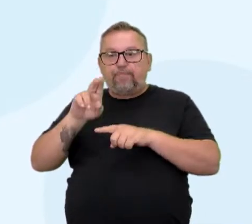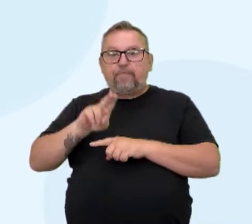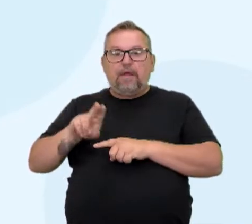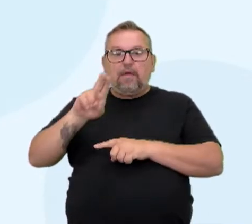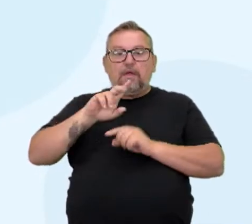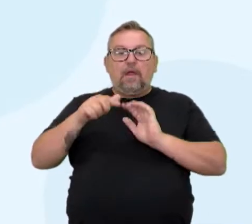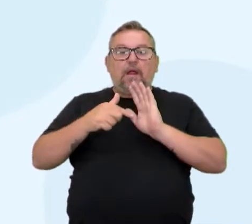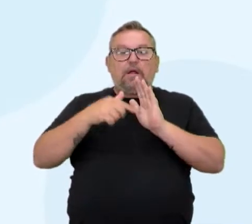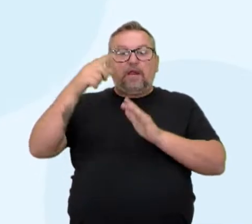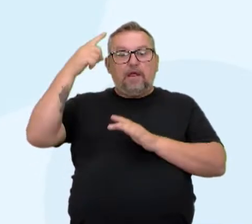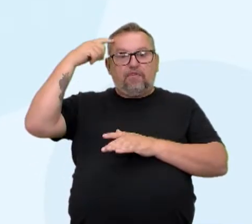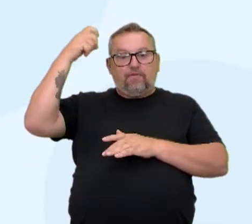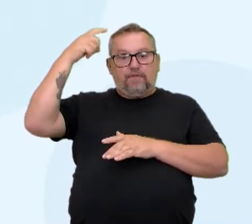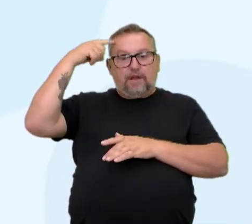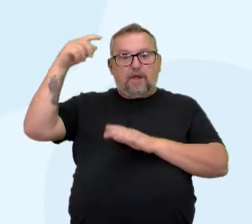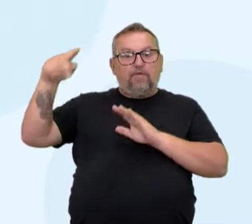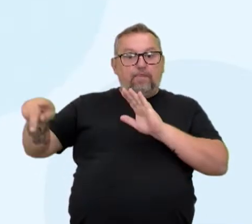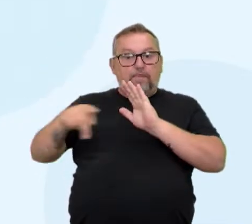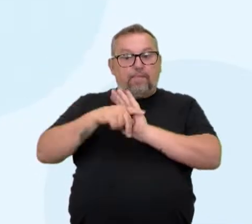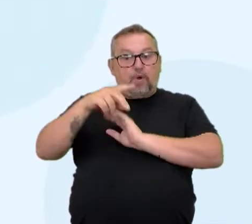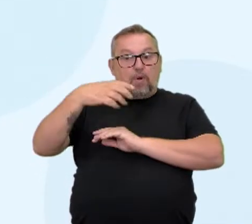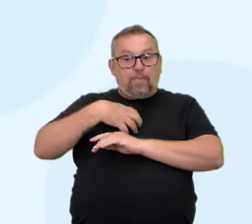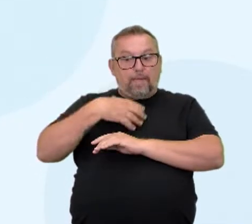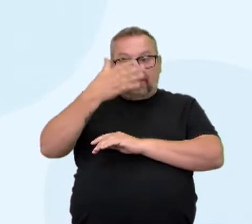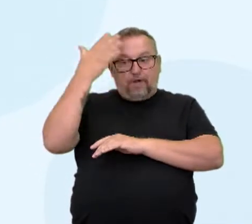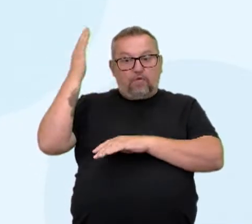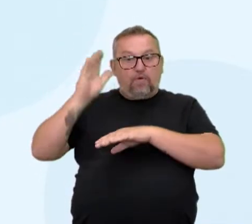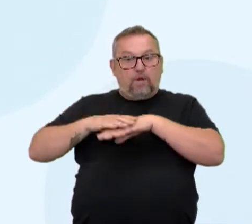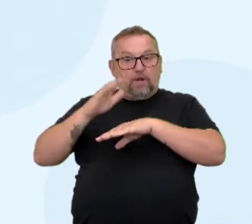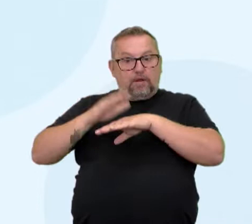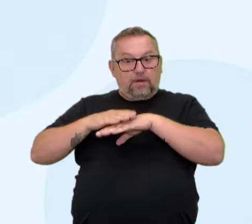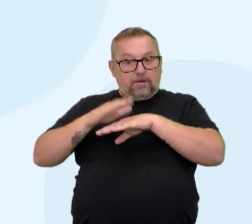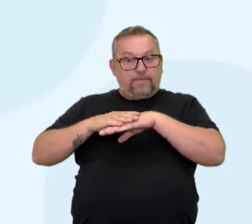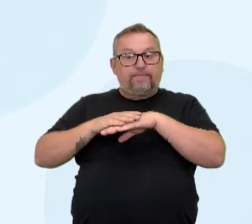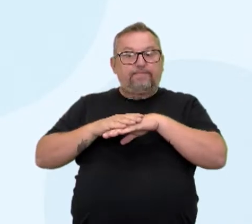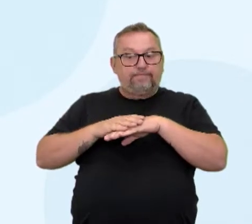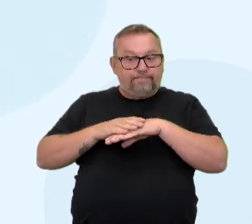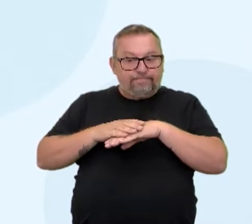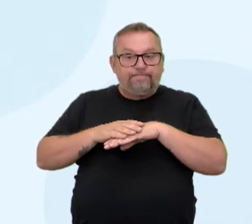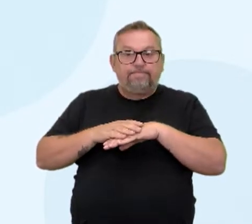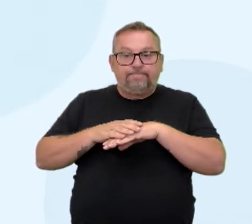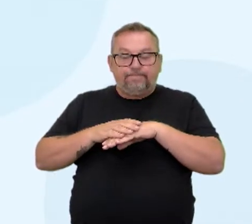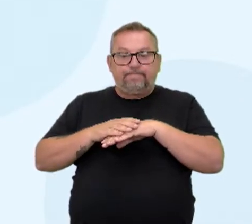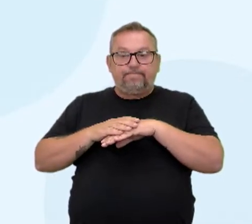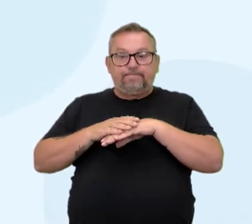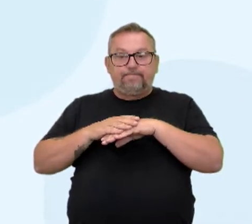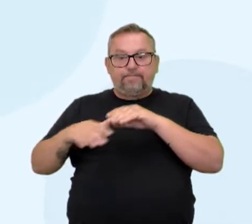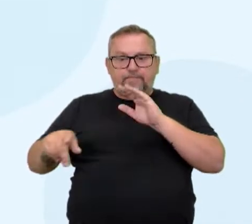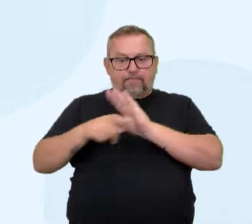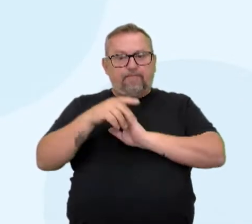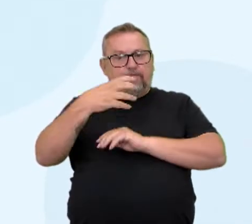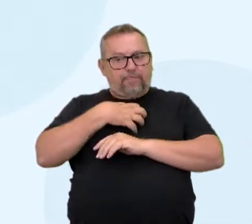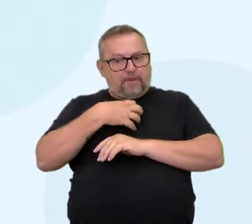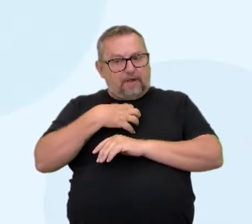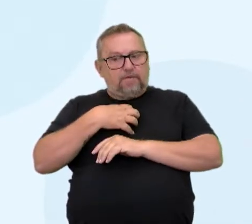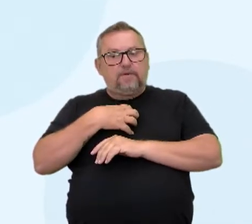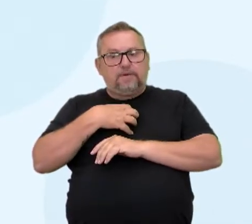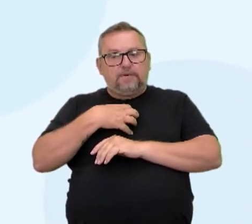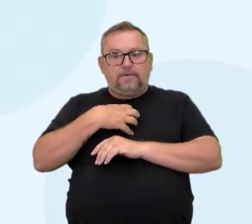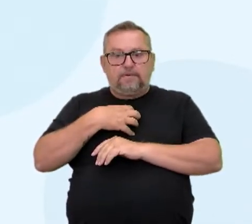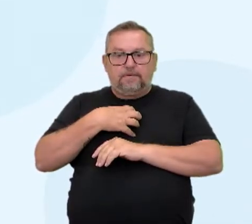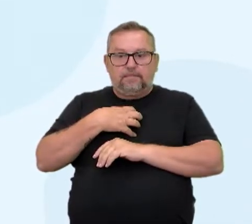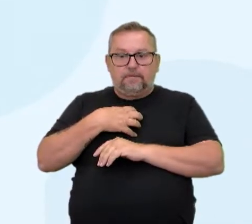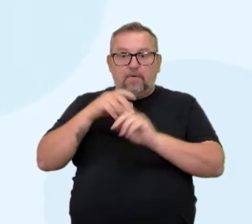utilizando para expressar a criatividade e a personalidade do autor, que é as características que eu já indiquei aqui. Eles